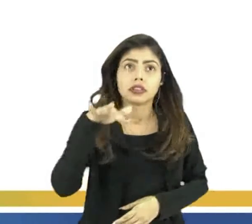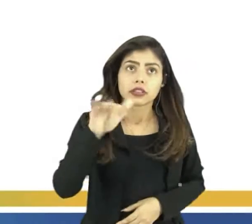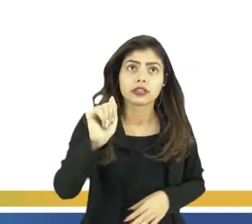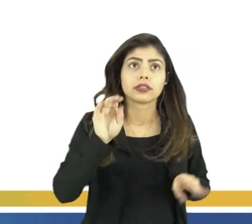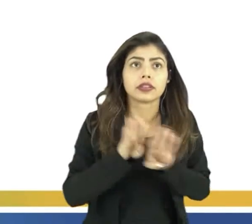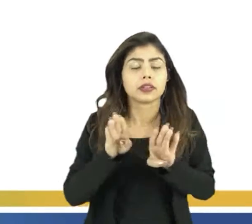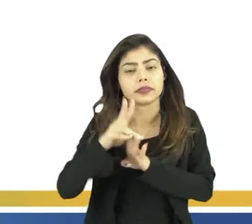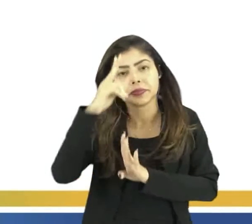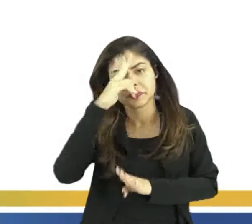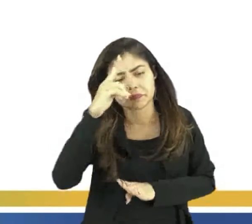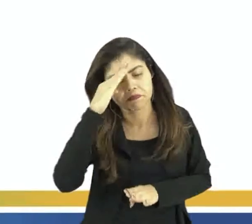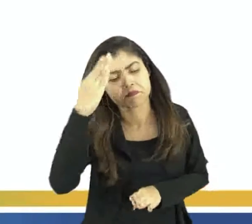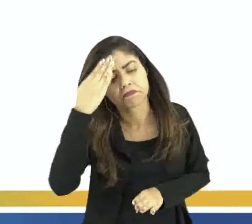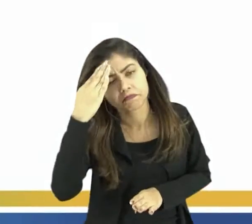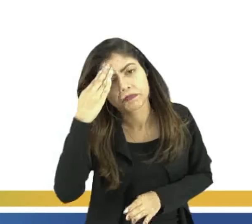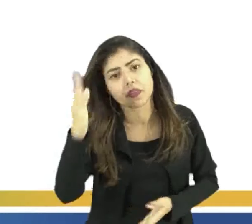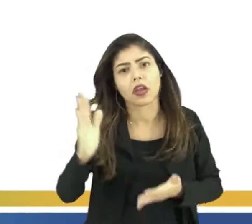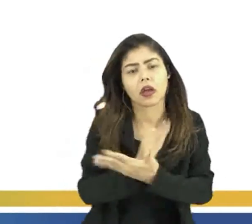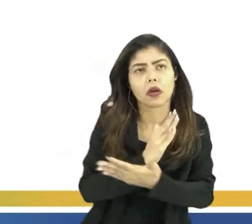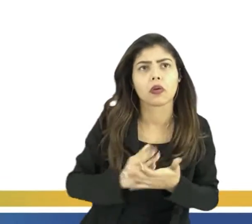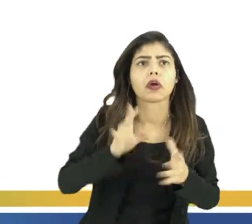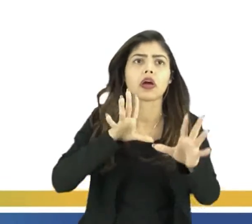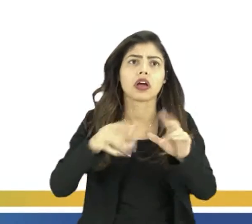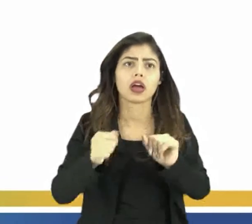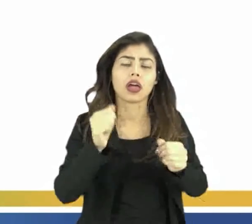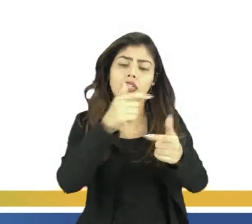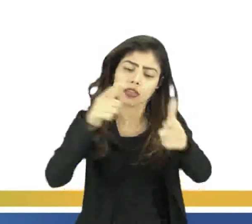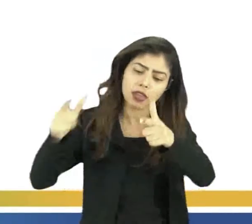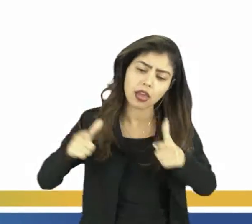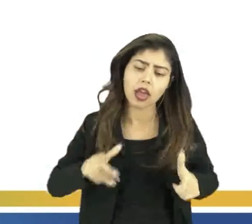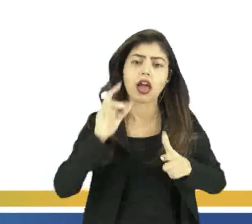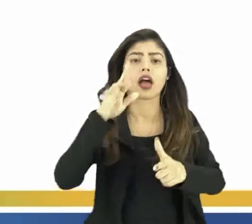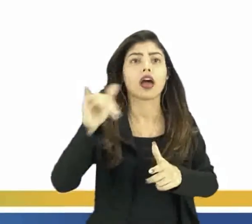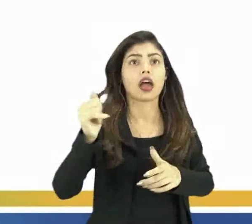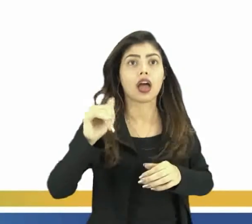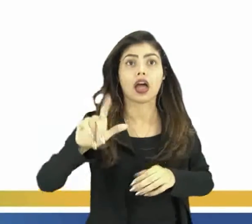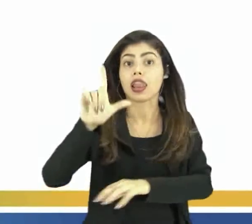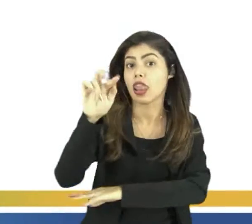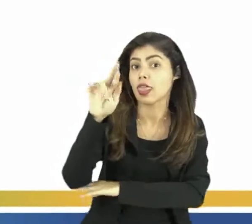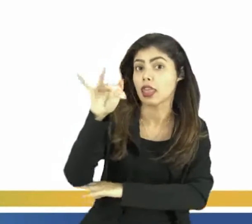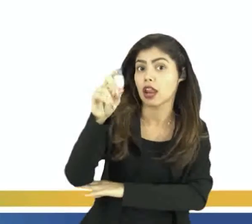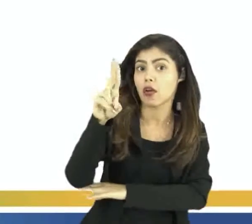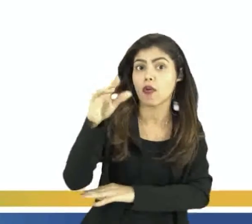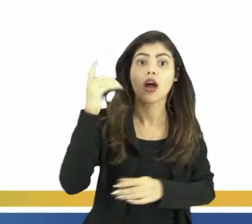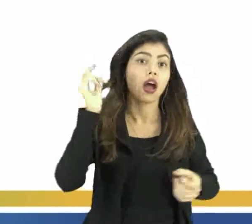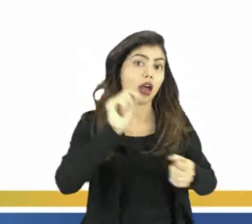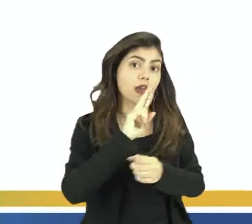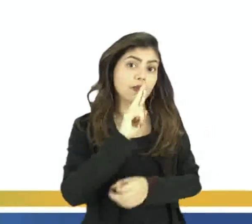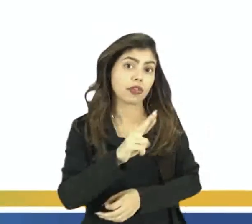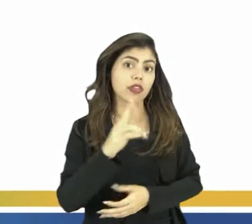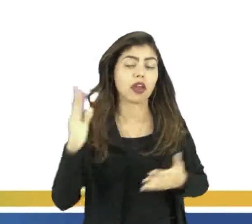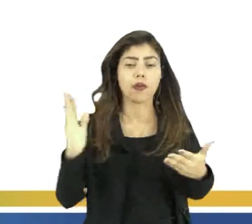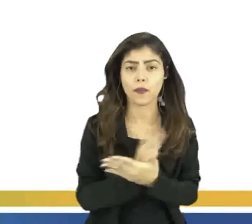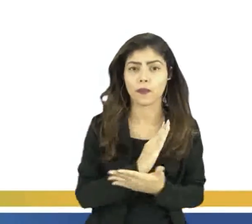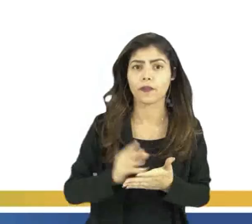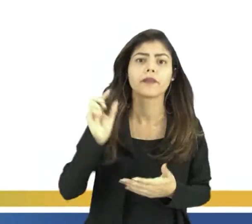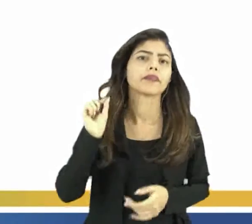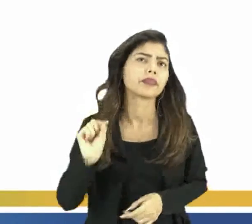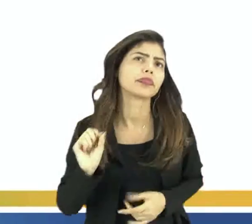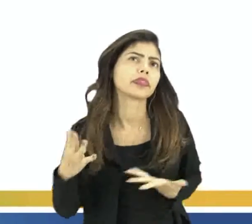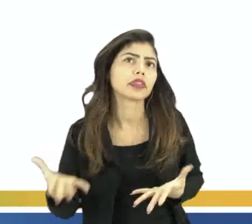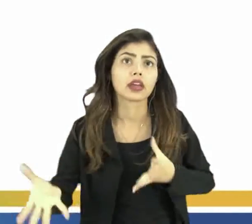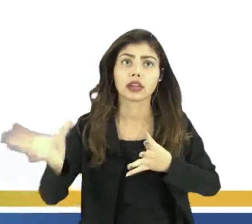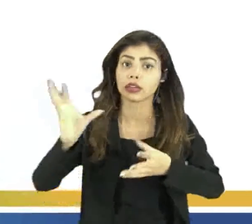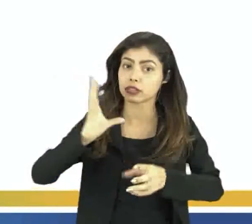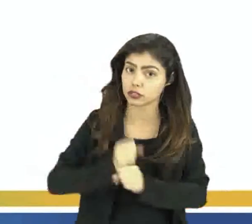entender e compreender, né, através das áreas do prisma. A área lateral. Para calcular a área lateral do prisma,